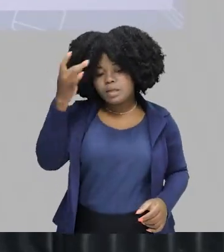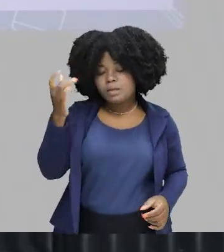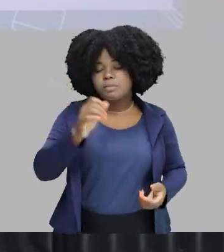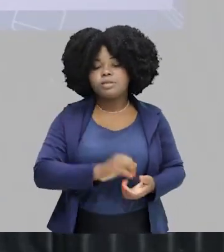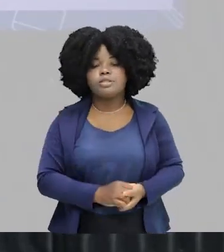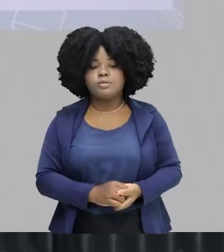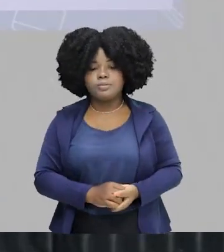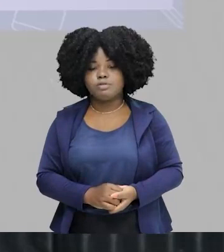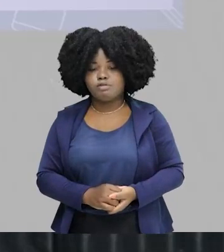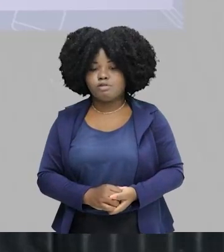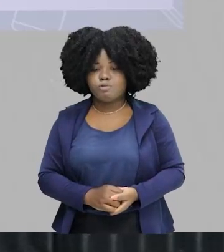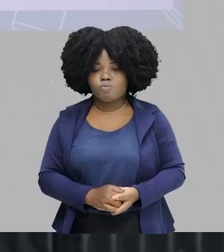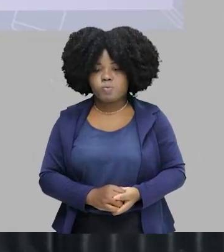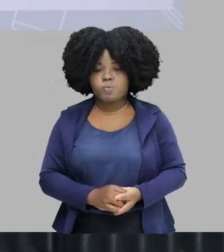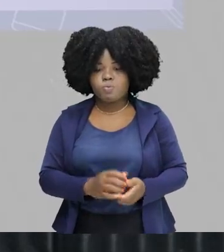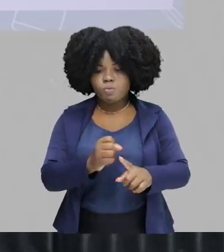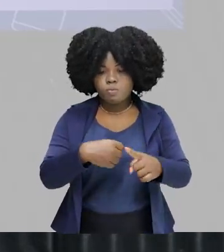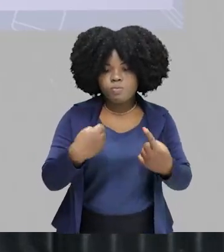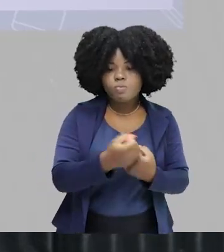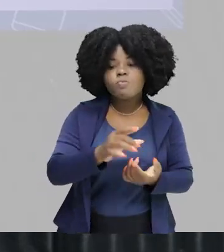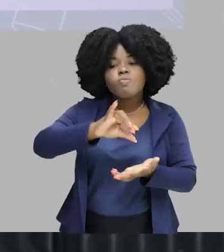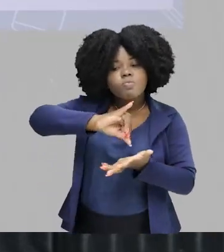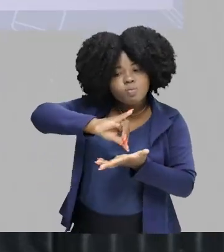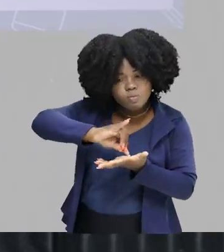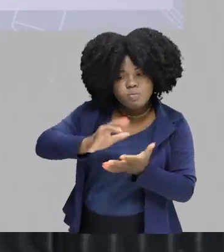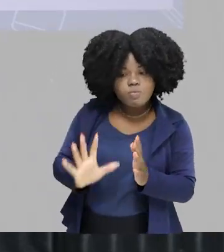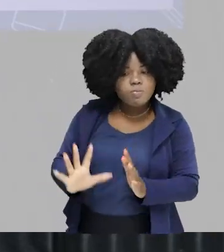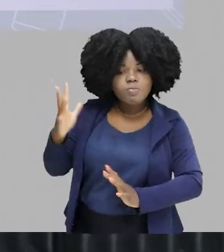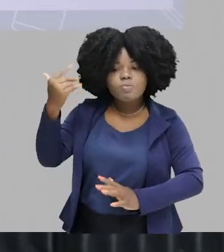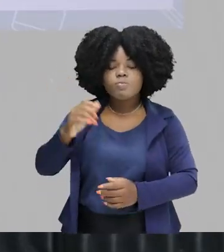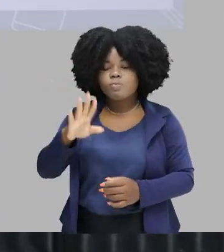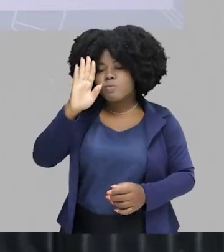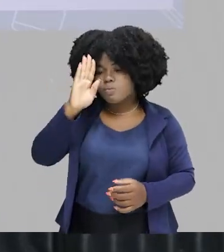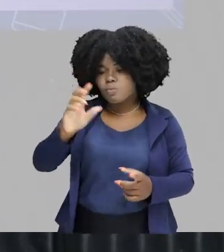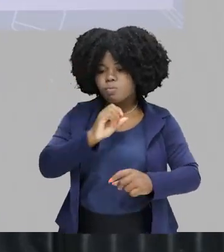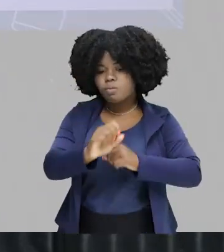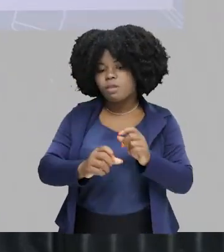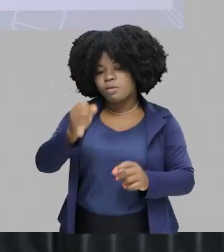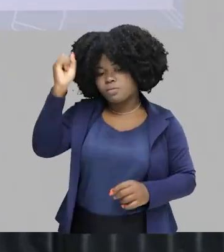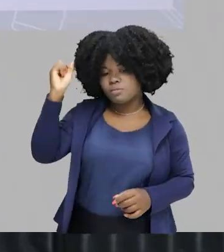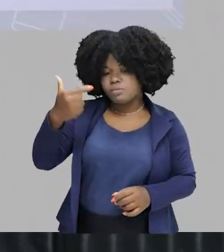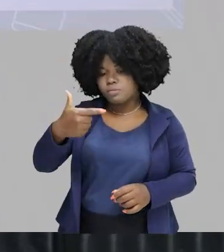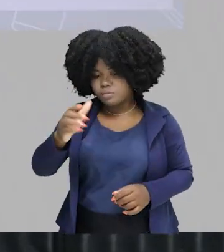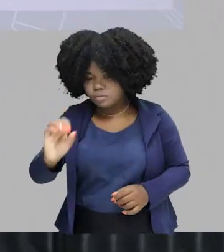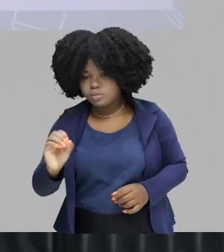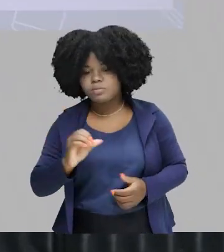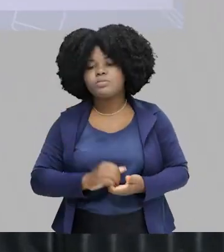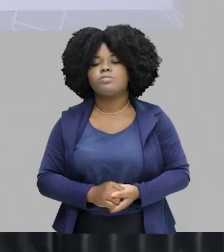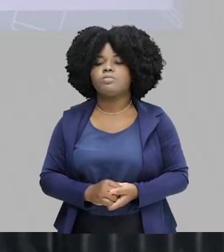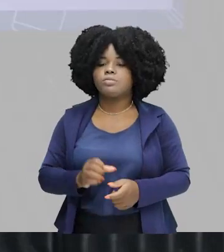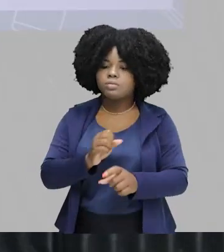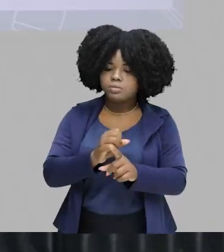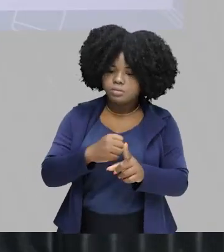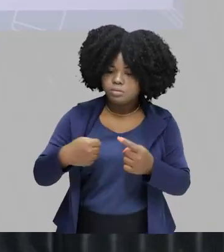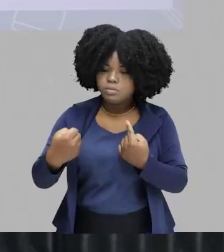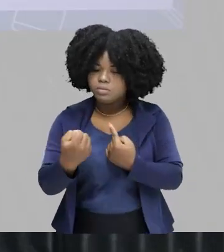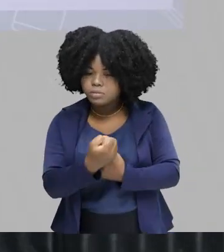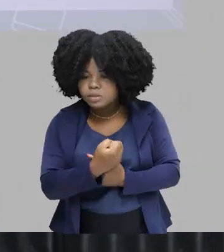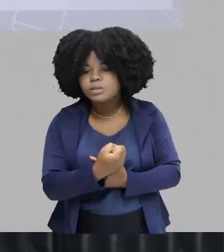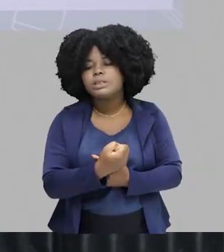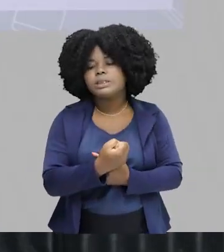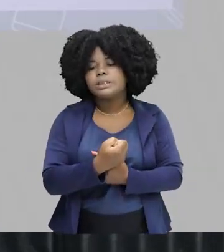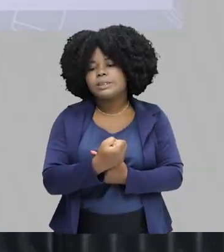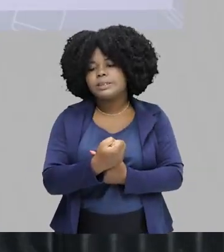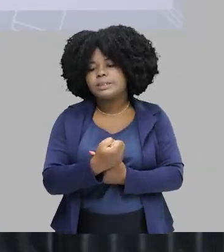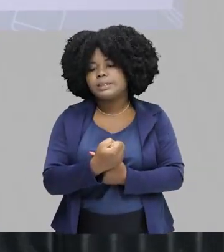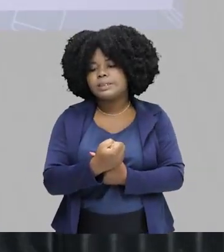Nesse sentido, nas sociedades capitalistas que surgiram, principalmente a partir do século XX, né, a sociedade em que o consumo